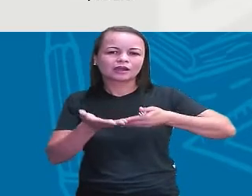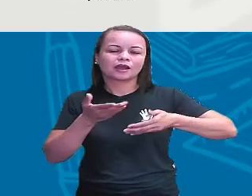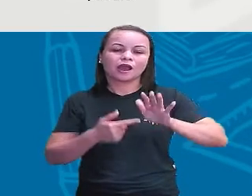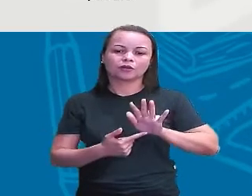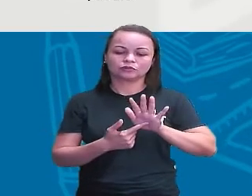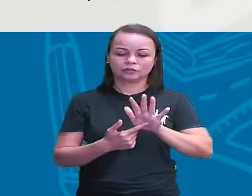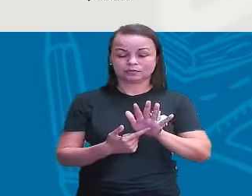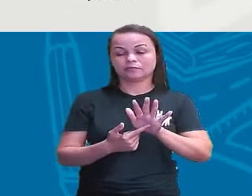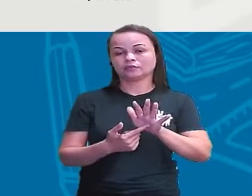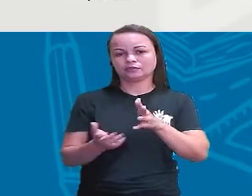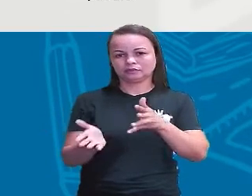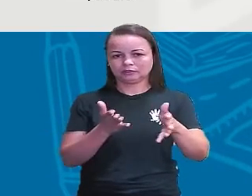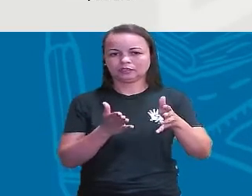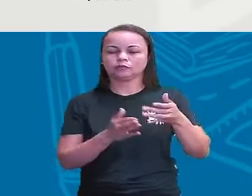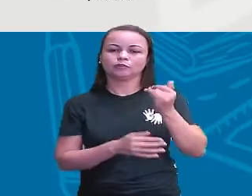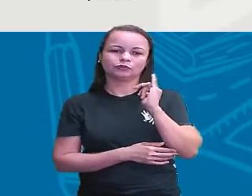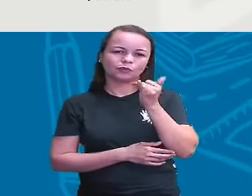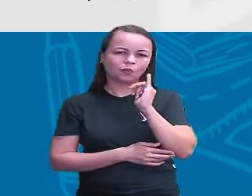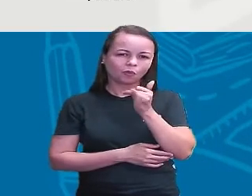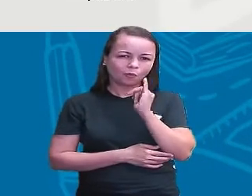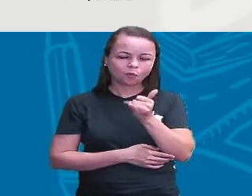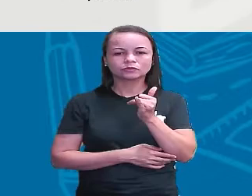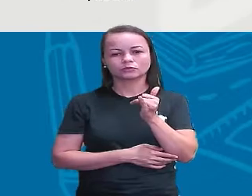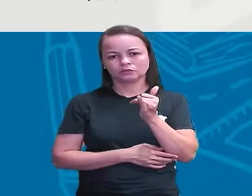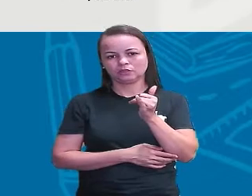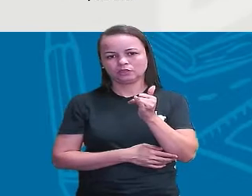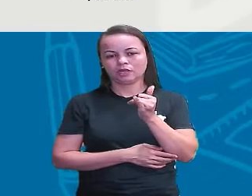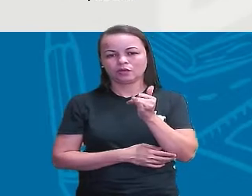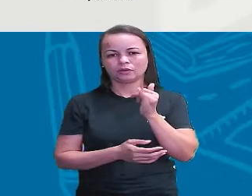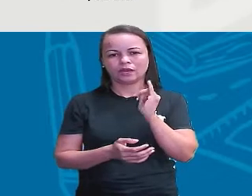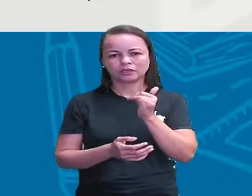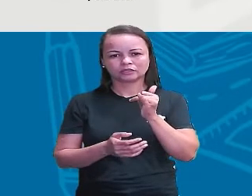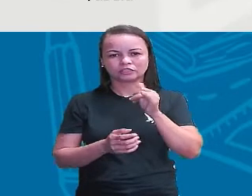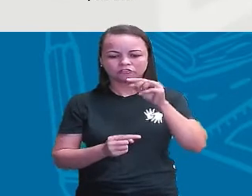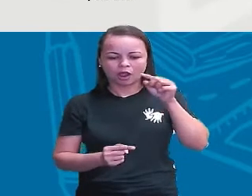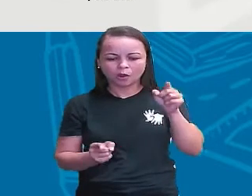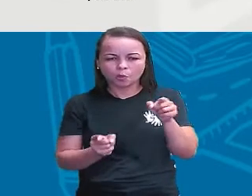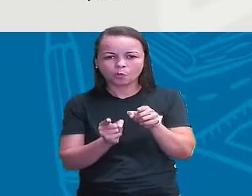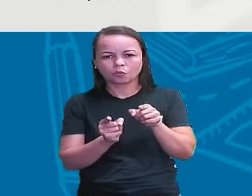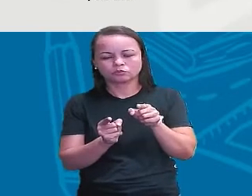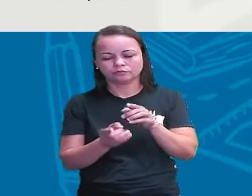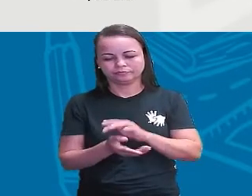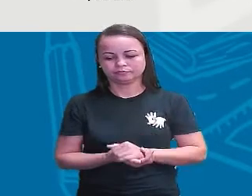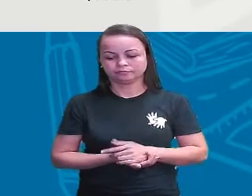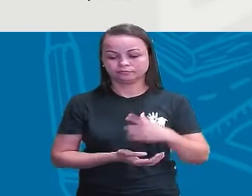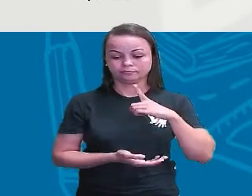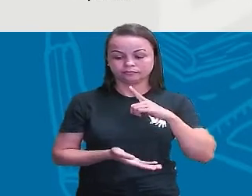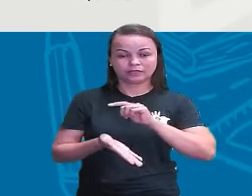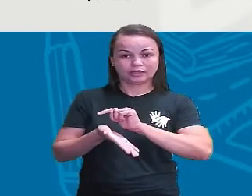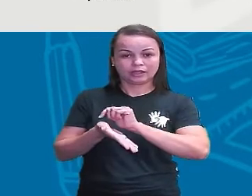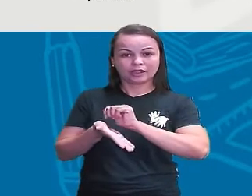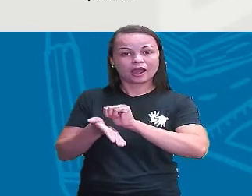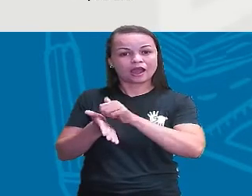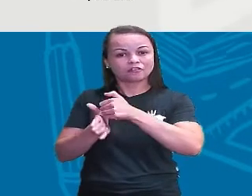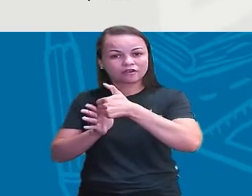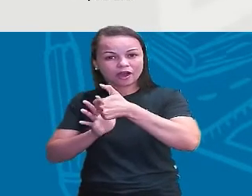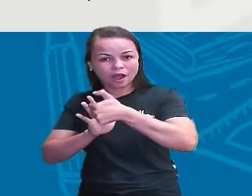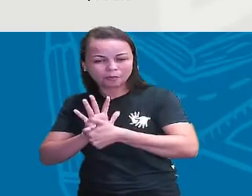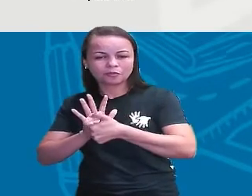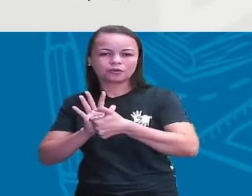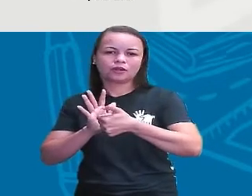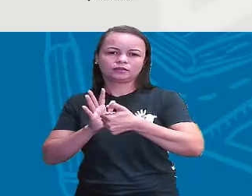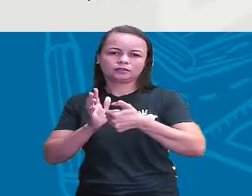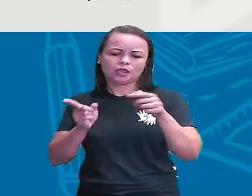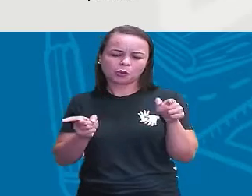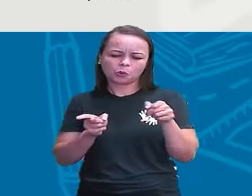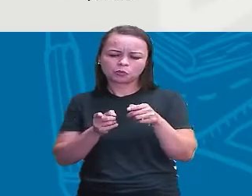apresentados por meio do conto, que é uma narrativa curta. Temos também a fábula, que é uma narrativa, só que a diferença dela é